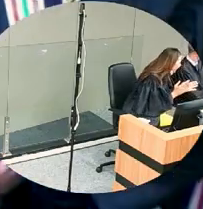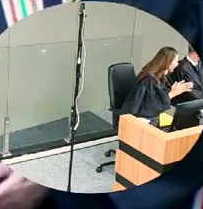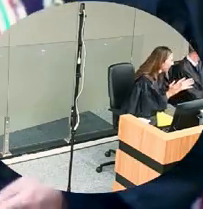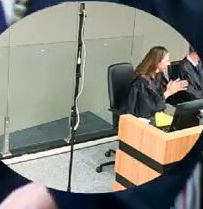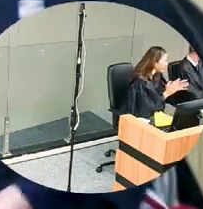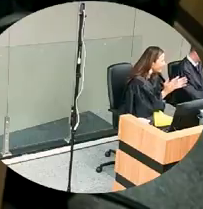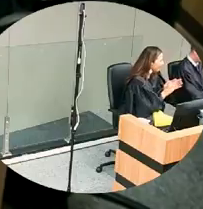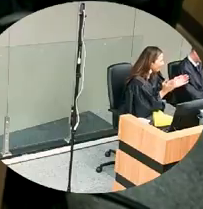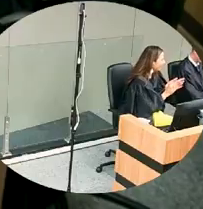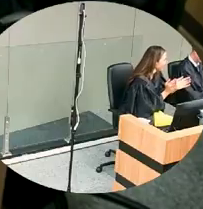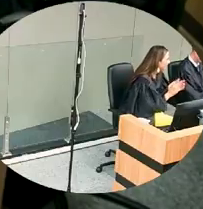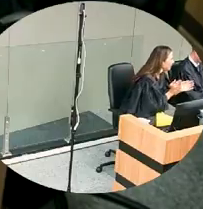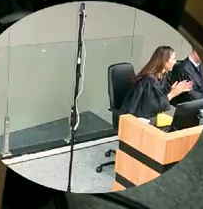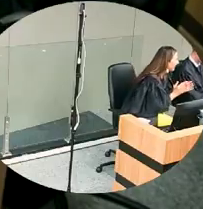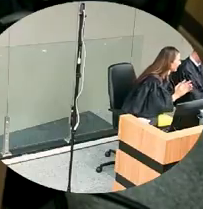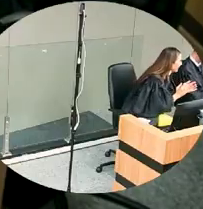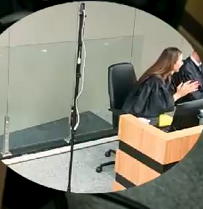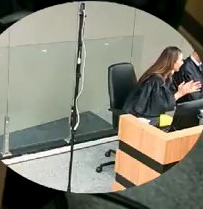solene